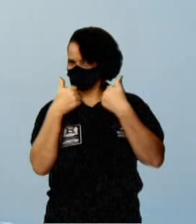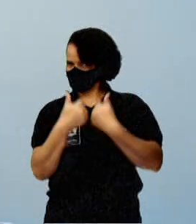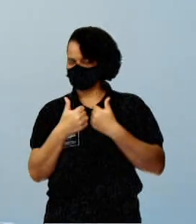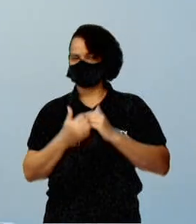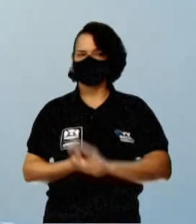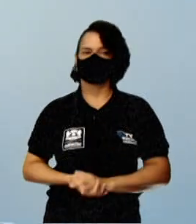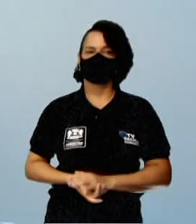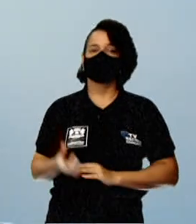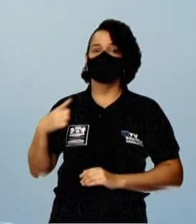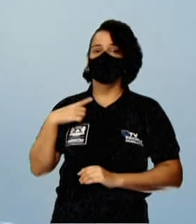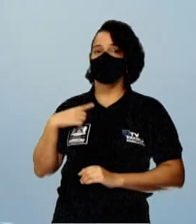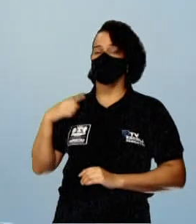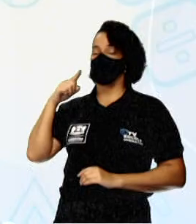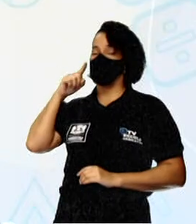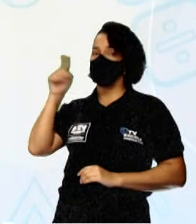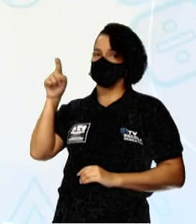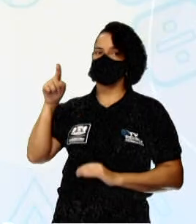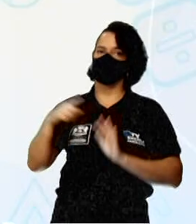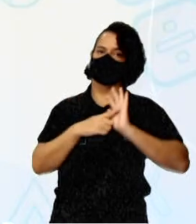Nós temos aqui, ó,